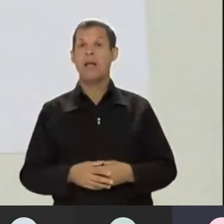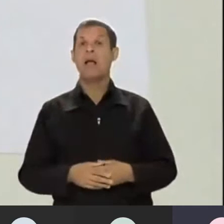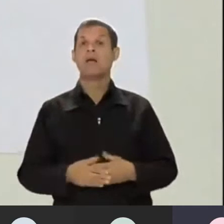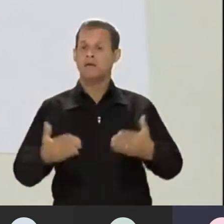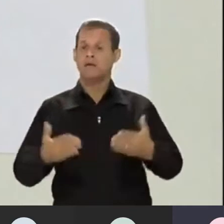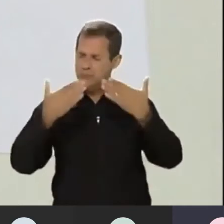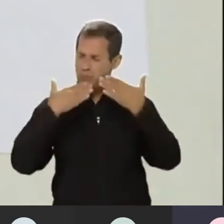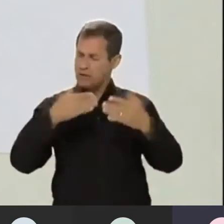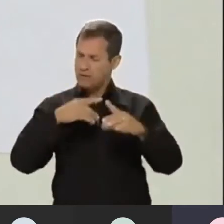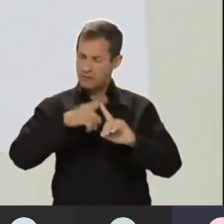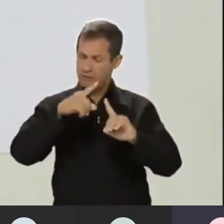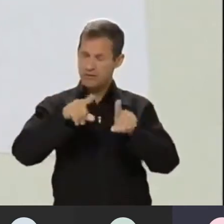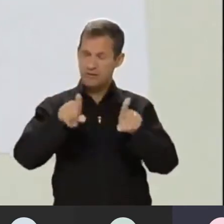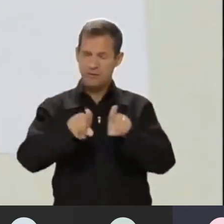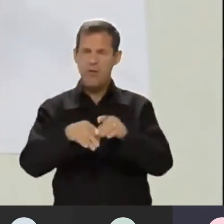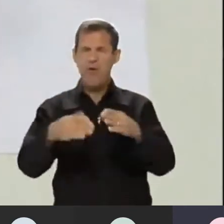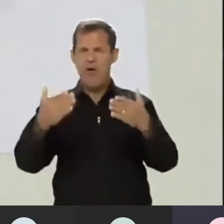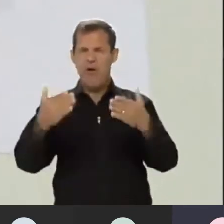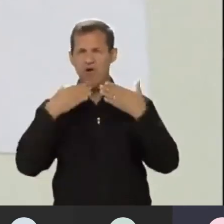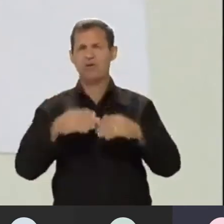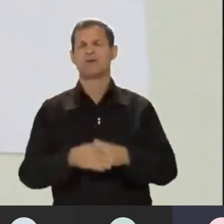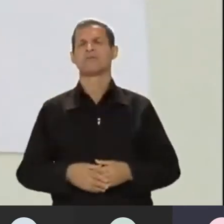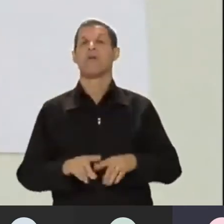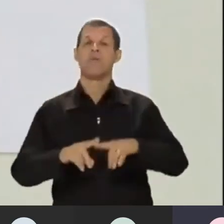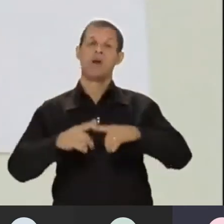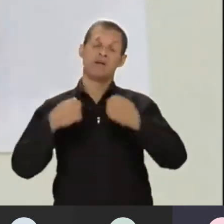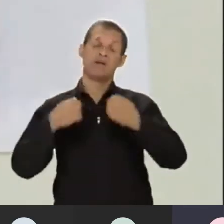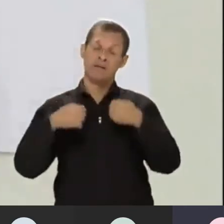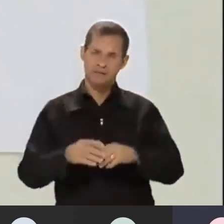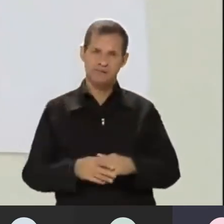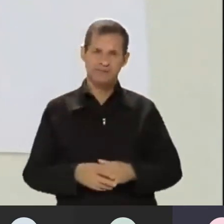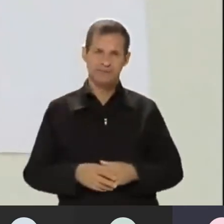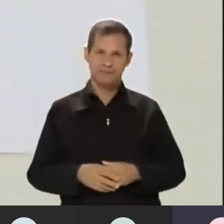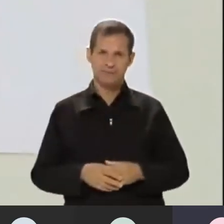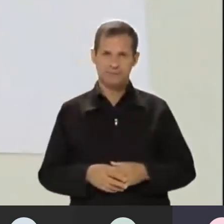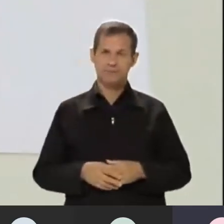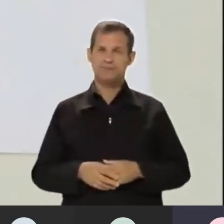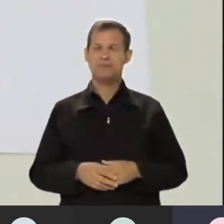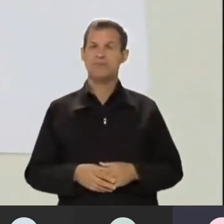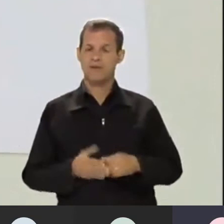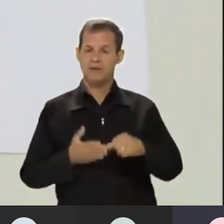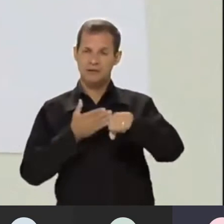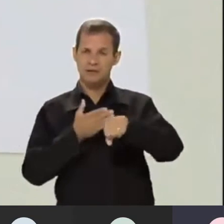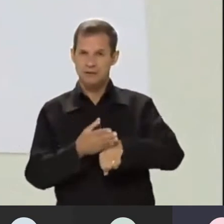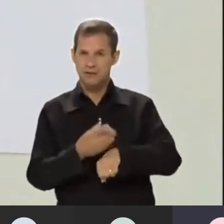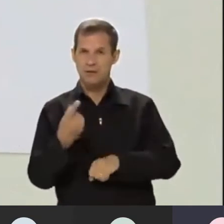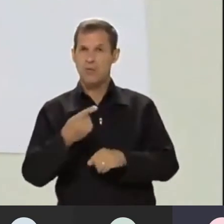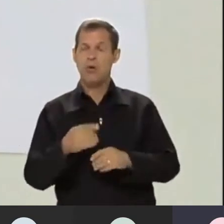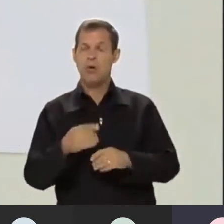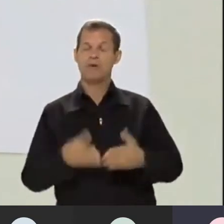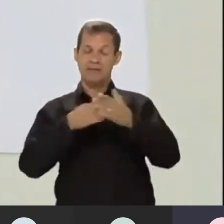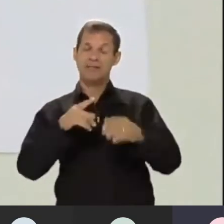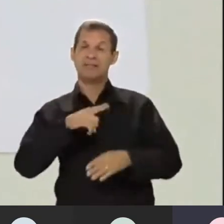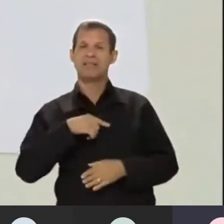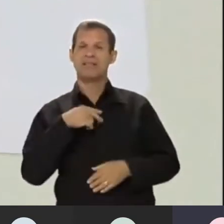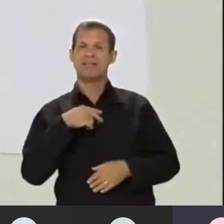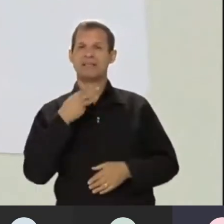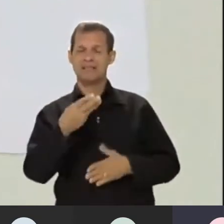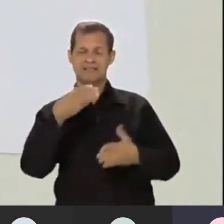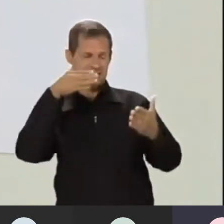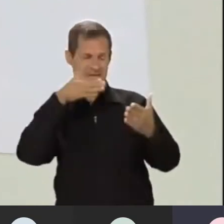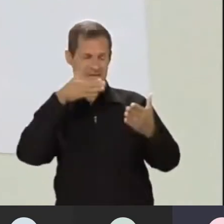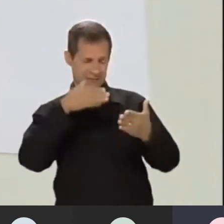inércia térmica e aí, consequentemente, o calor, né, enquanto aqui ele vai precisar transpassar, né, uma única barreira, aqui ele vai